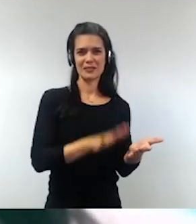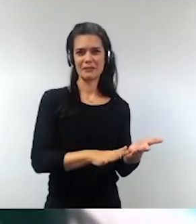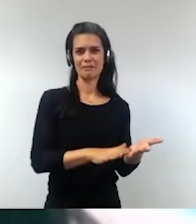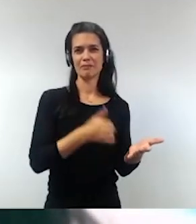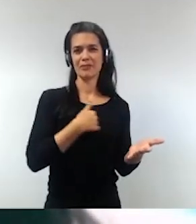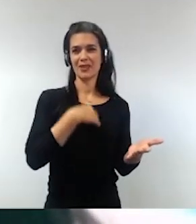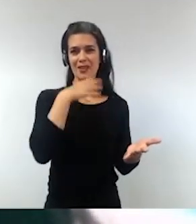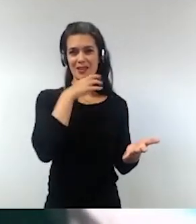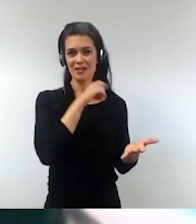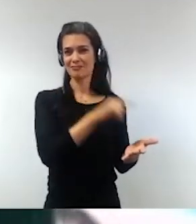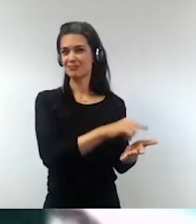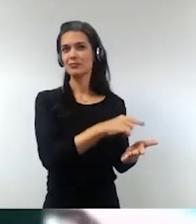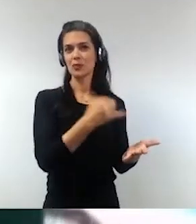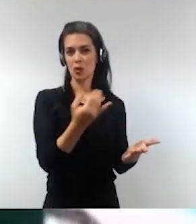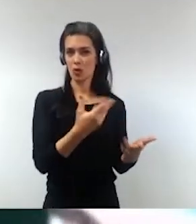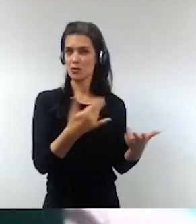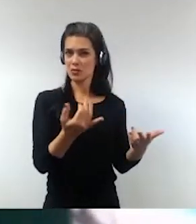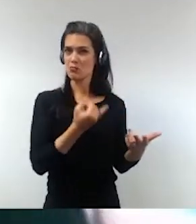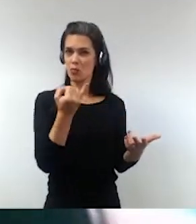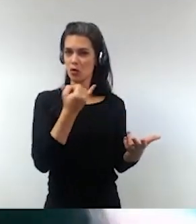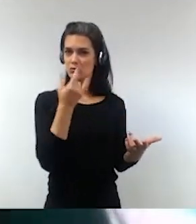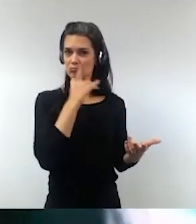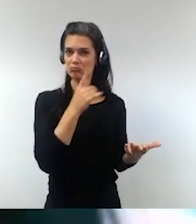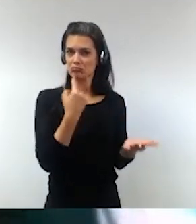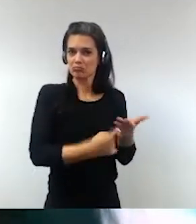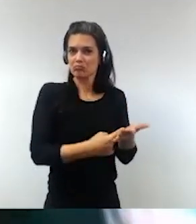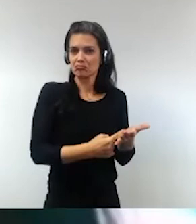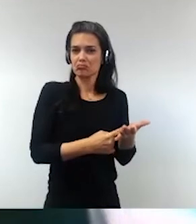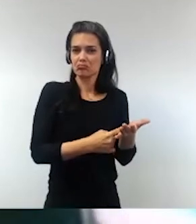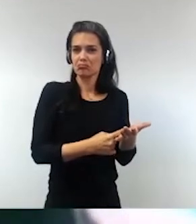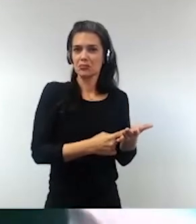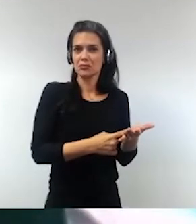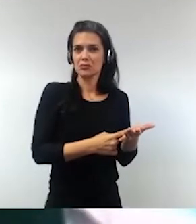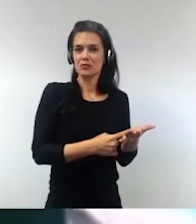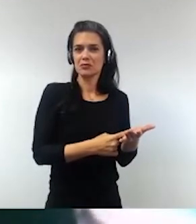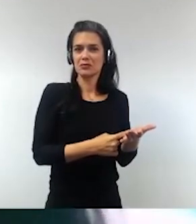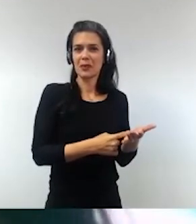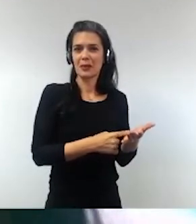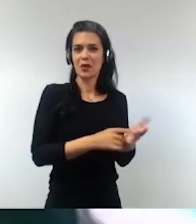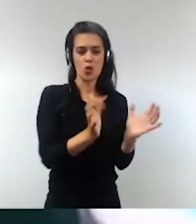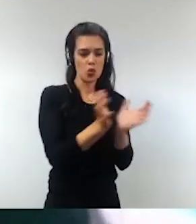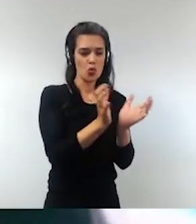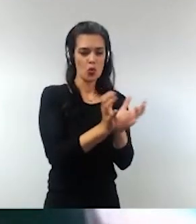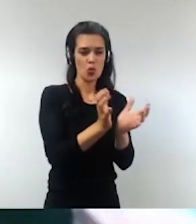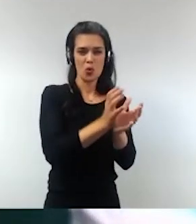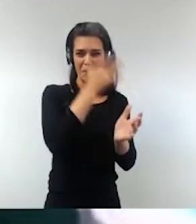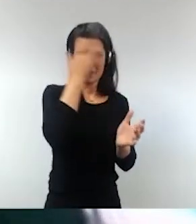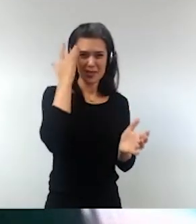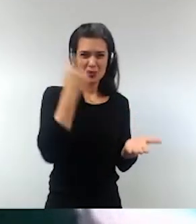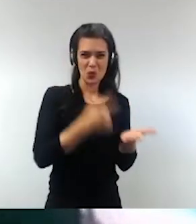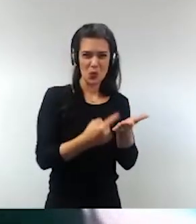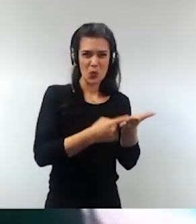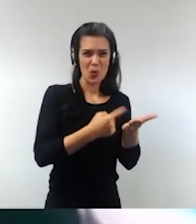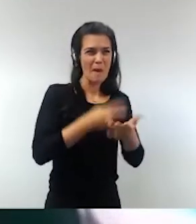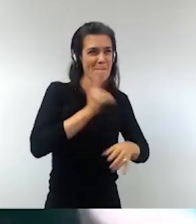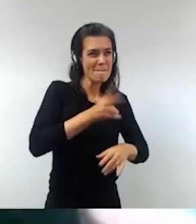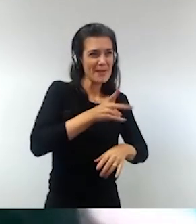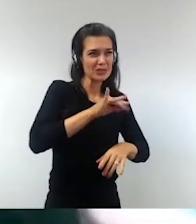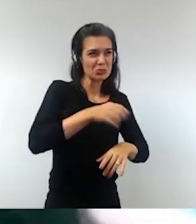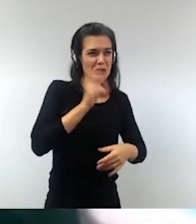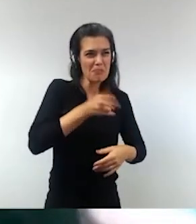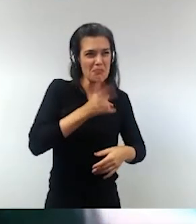julgo um dos principais, né, conectar essas pessoas para estar no mesmo lugar ao mesmo tempo